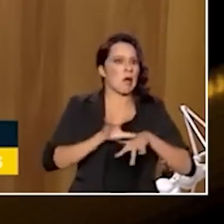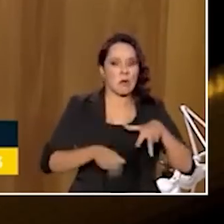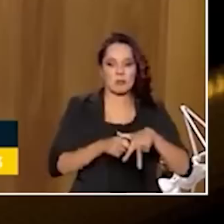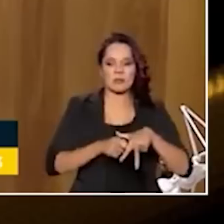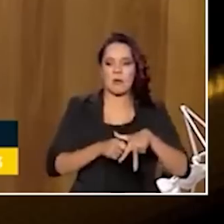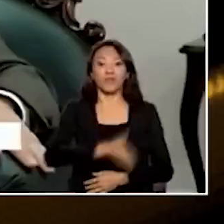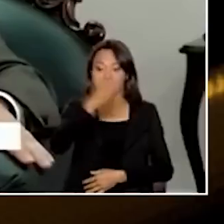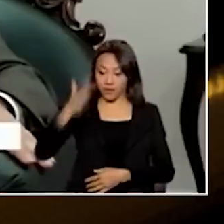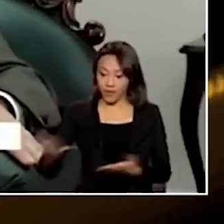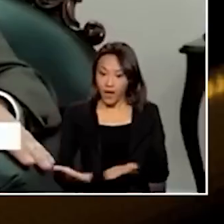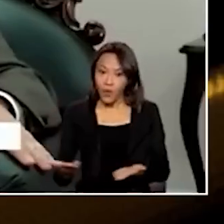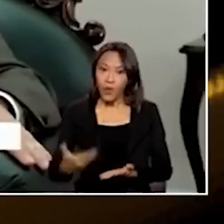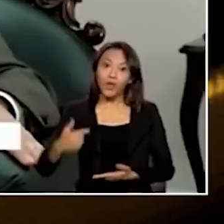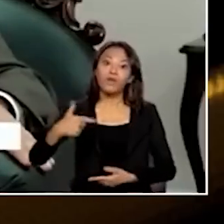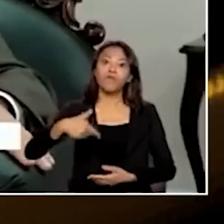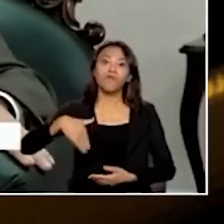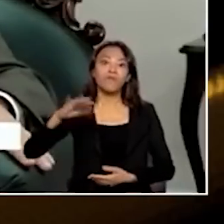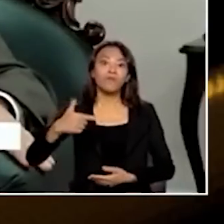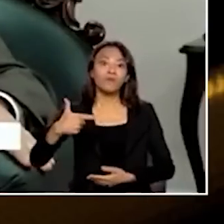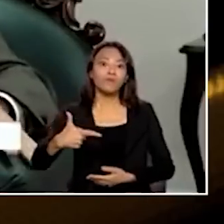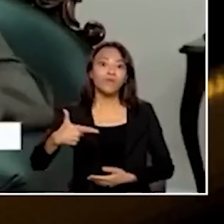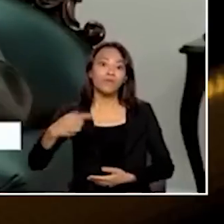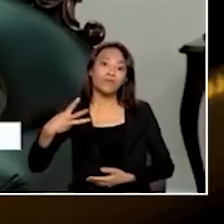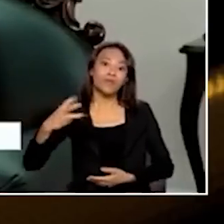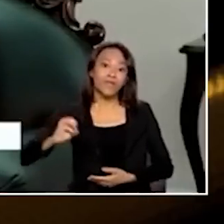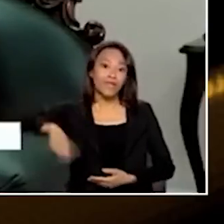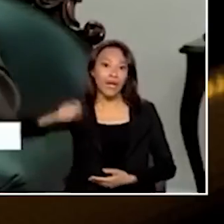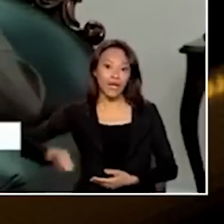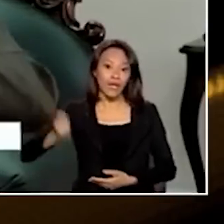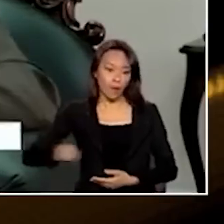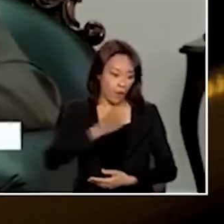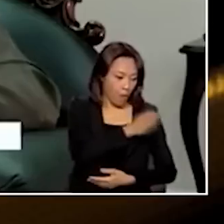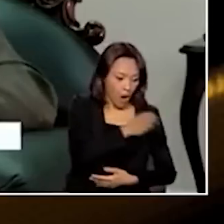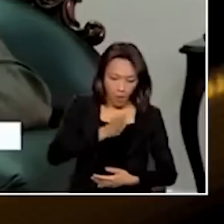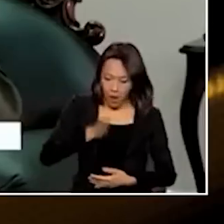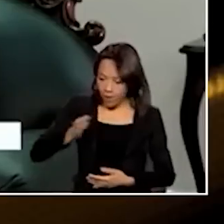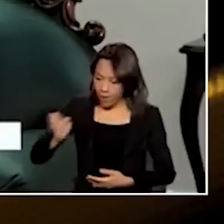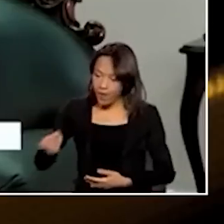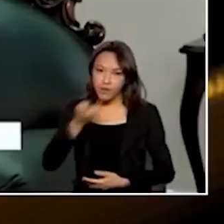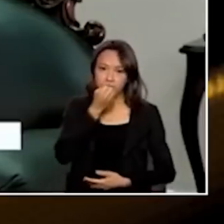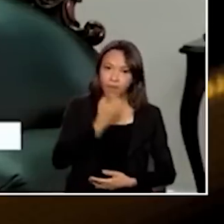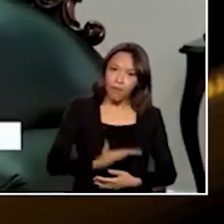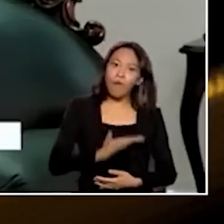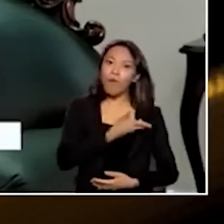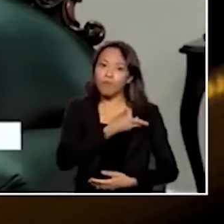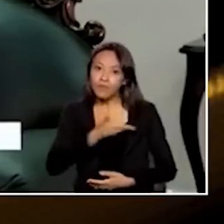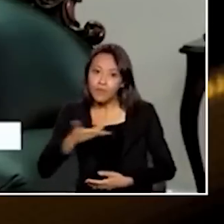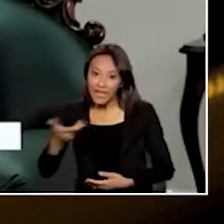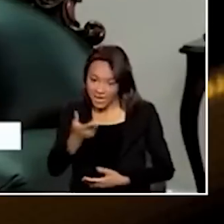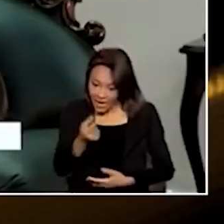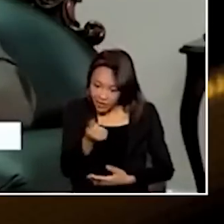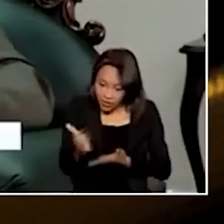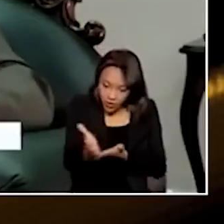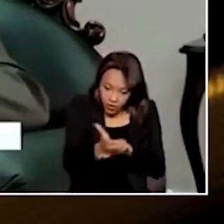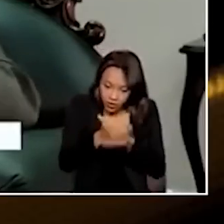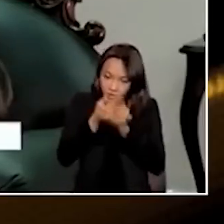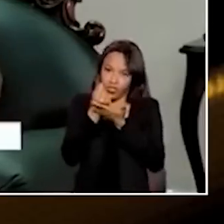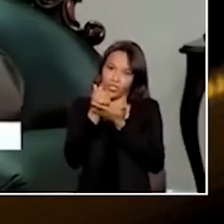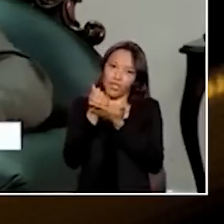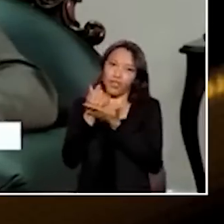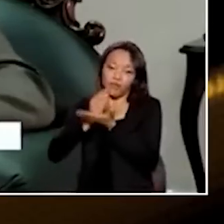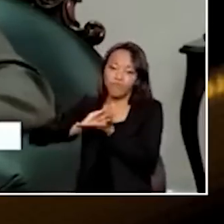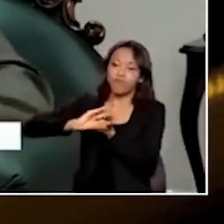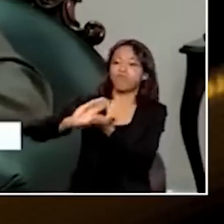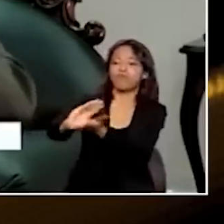vai fugir num veleiro rumo a Venezuela como se o plano do delcídio Amaral para fuga do Nestor cerveró naquela época no